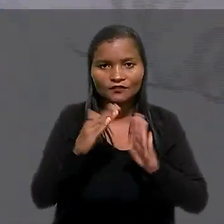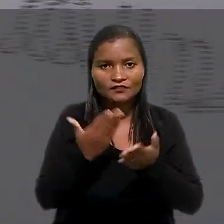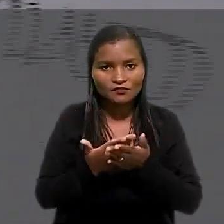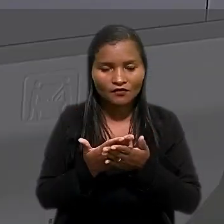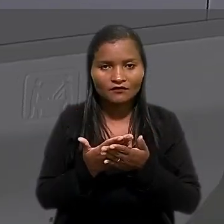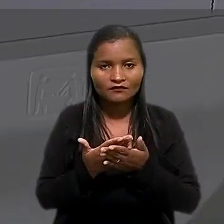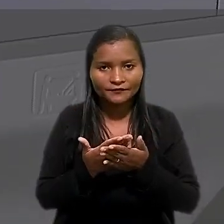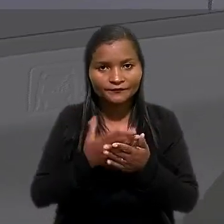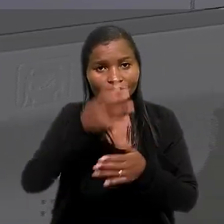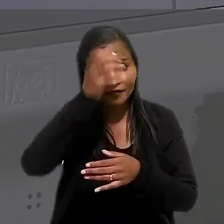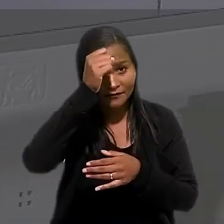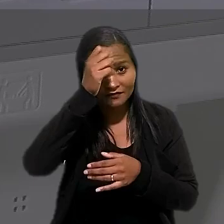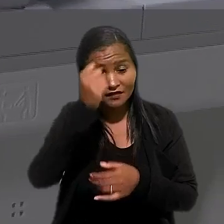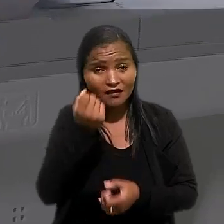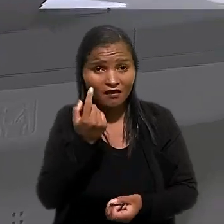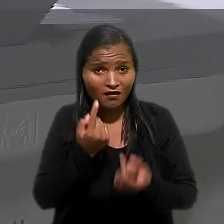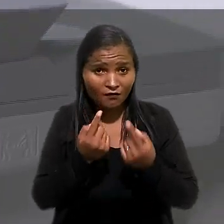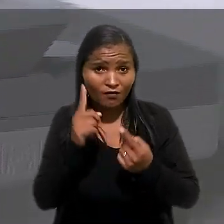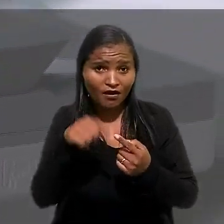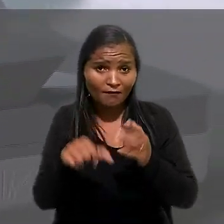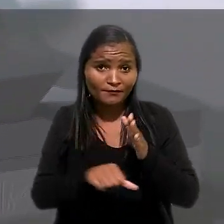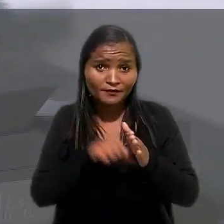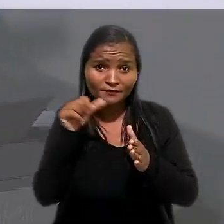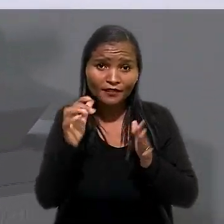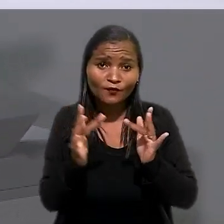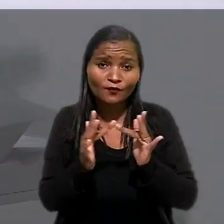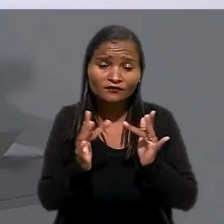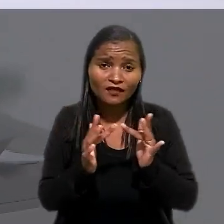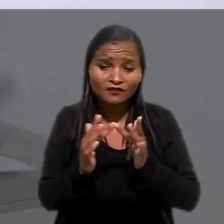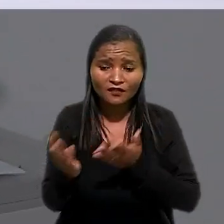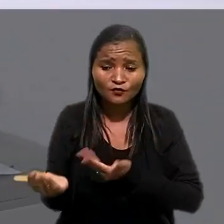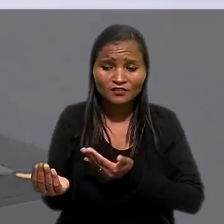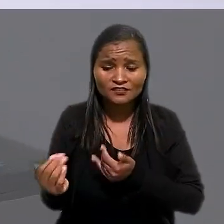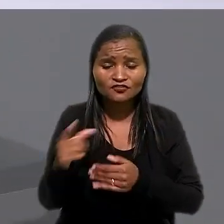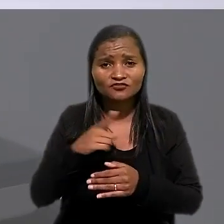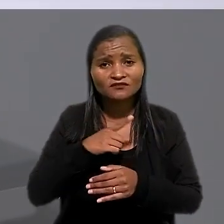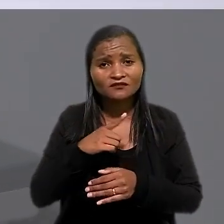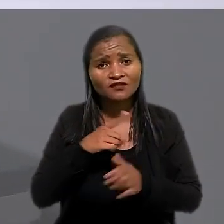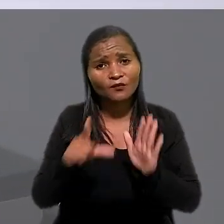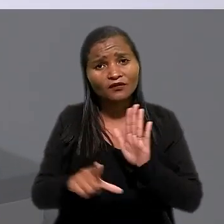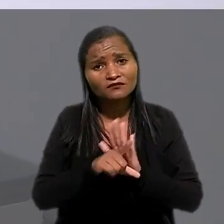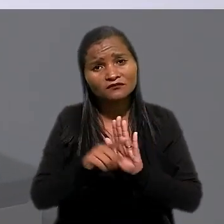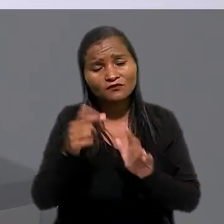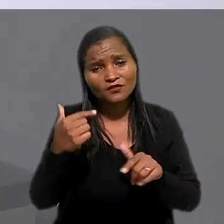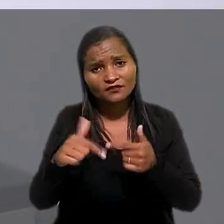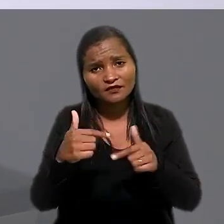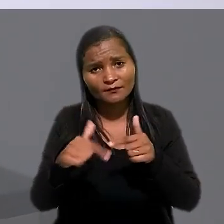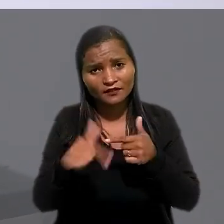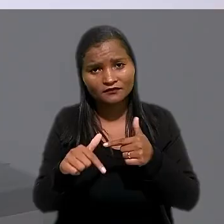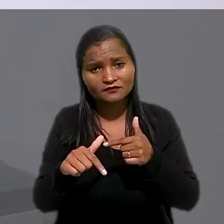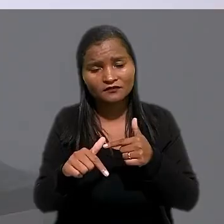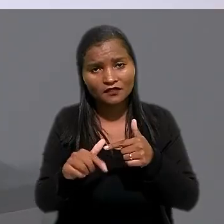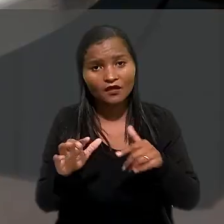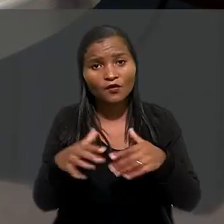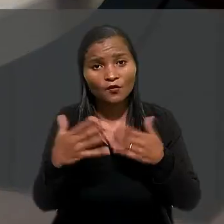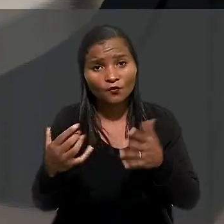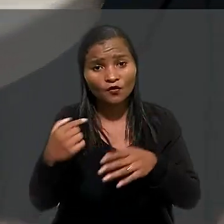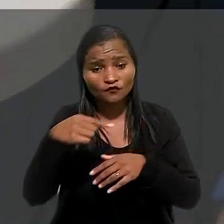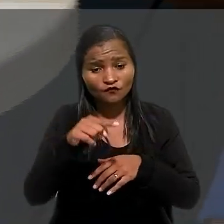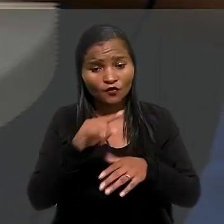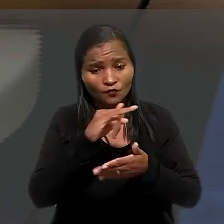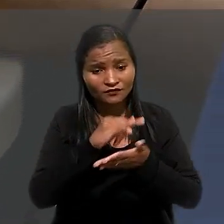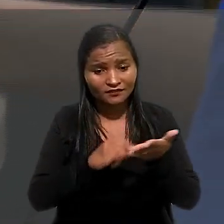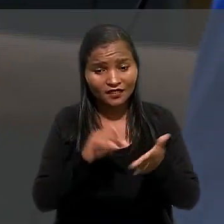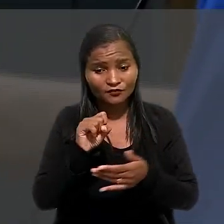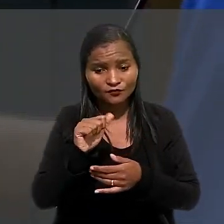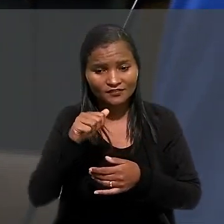na escola. A aprendizagem, em alguns casos, é o primeiro contato que um adolescente tem com a legislação trabalhista. Quando